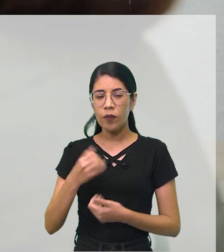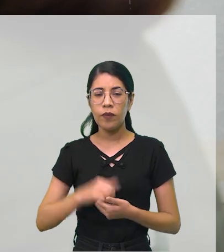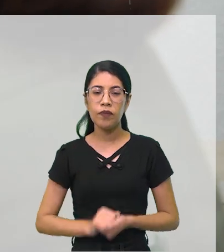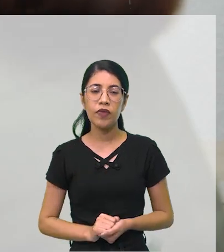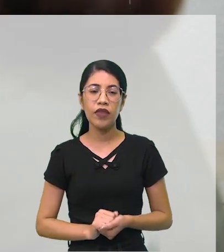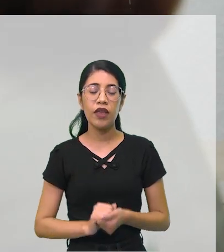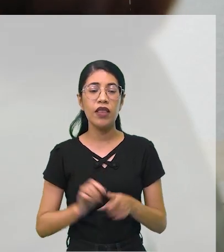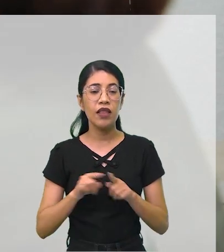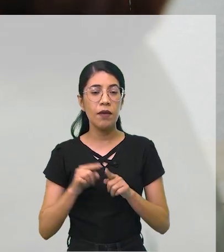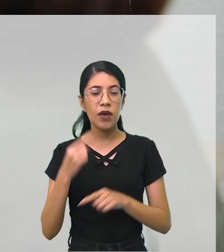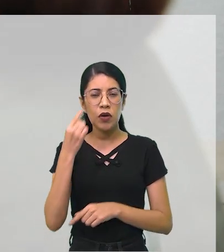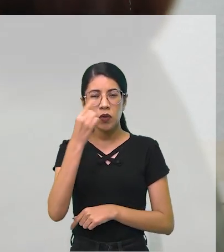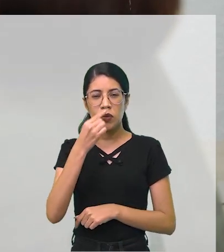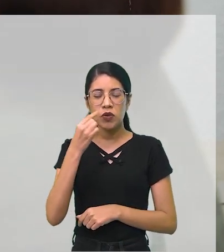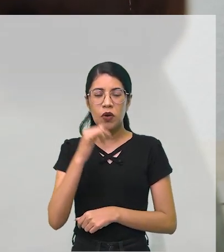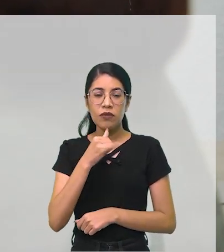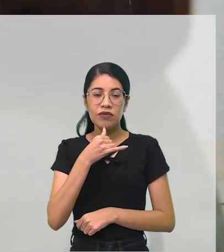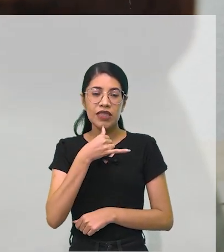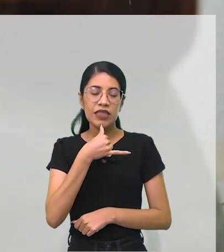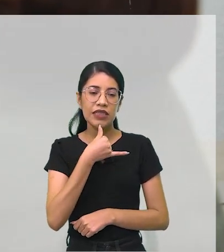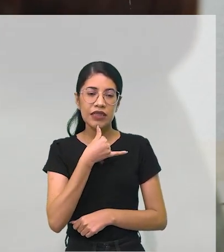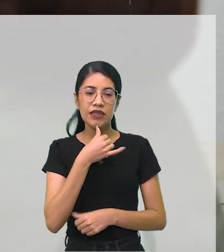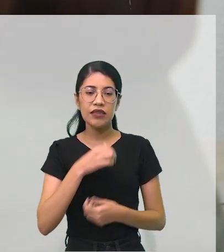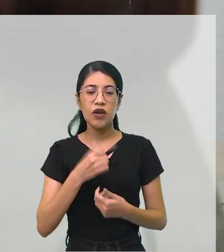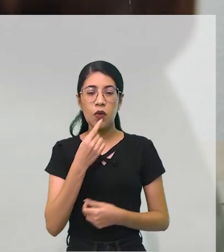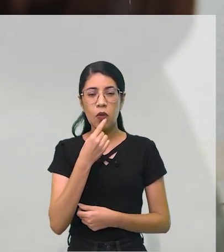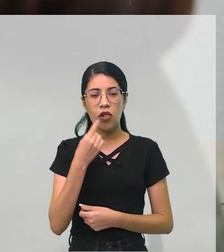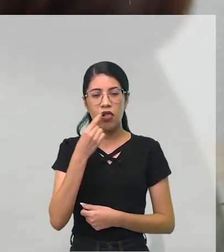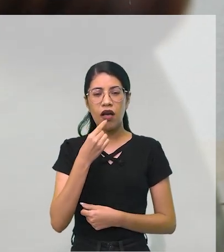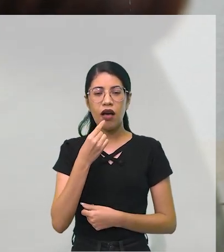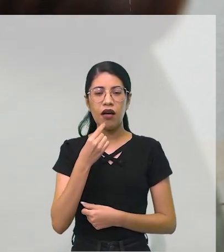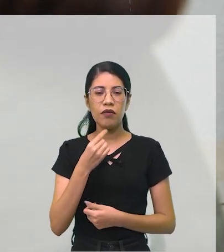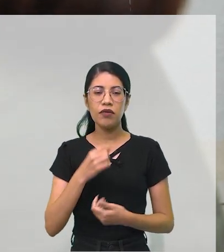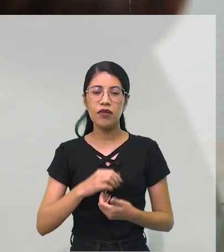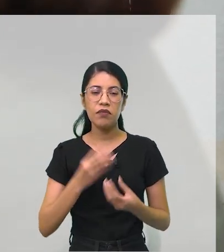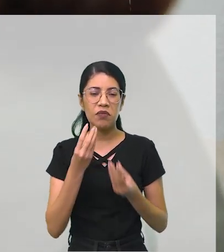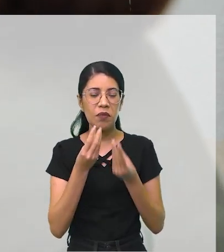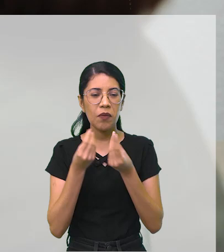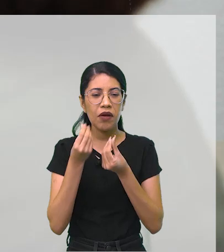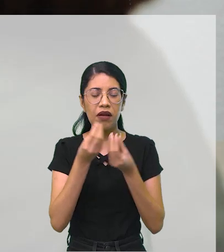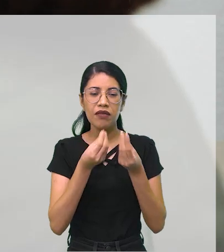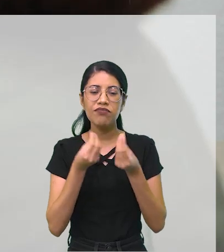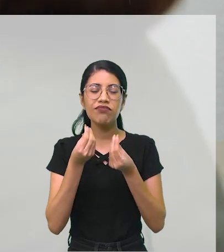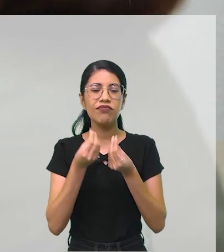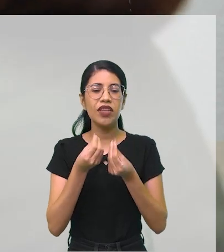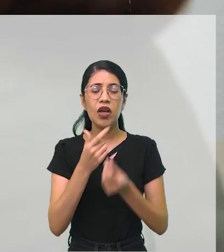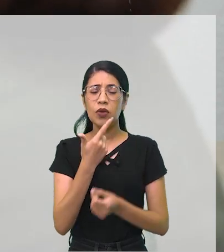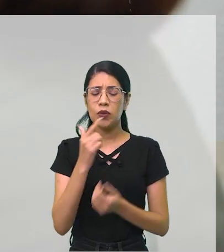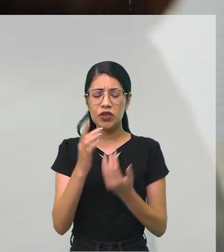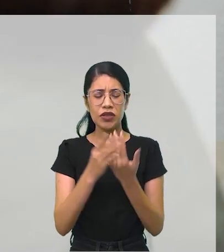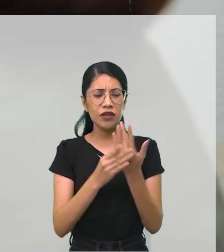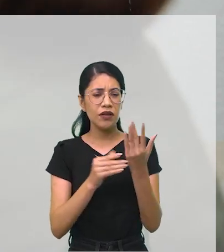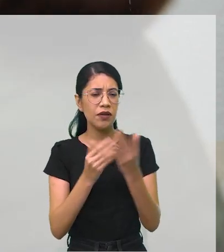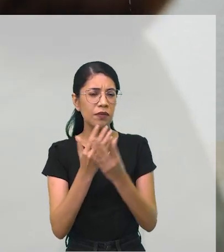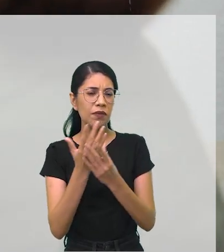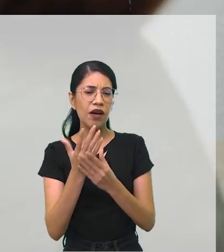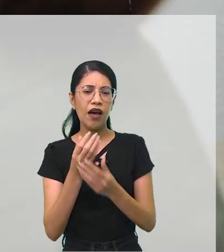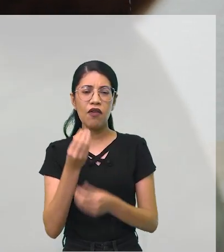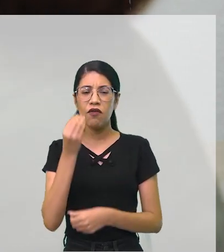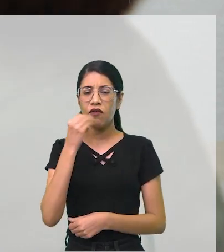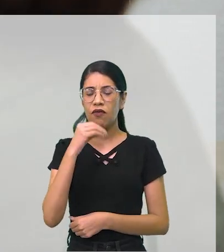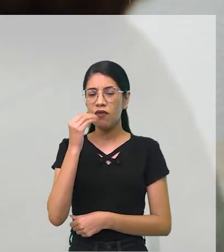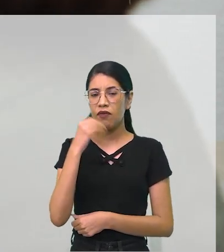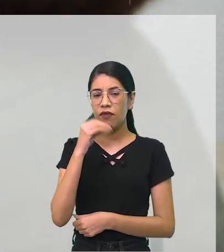estes olhos tão vazios, nem o lábio tão amargo. Eu não tinha essas mãos tão sem